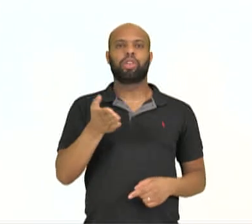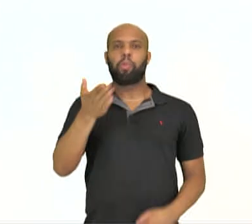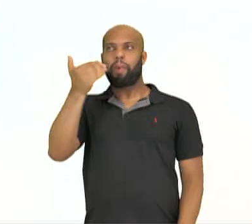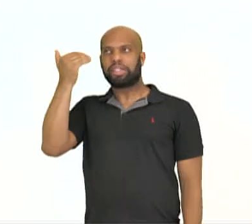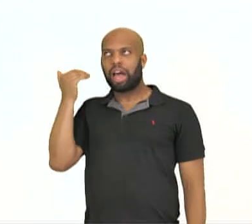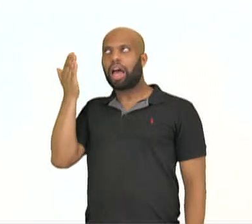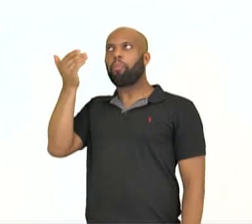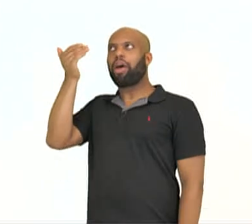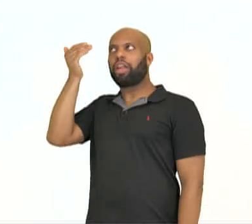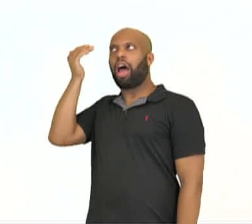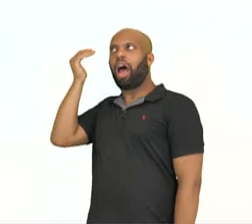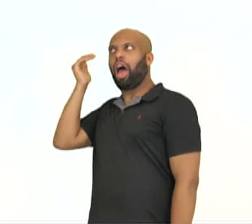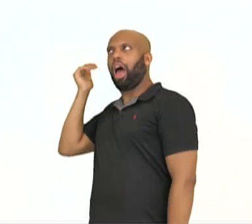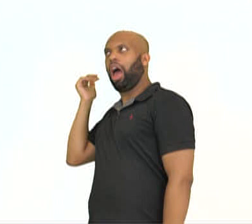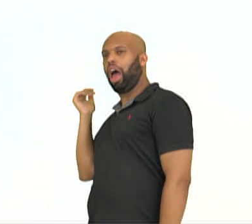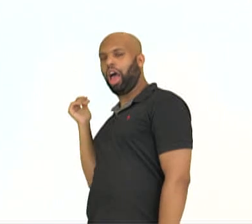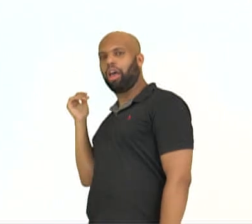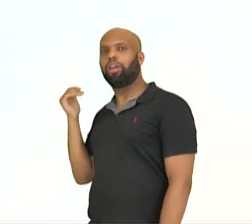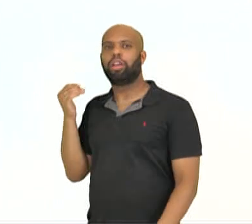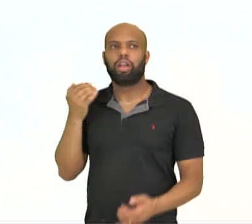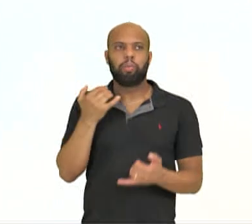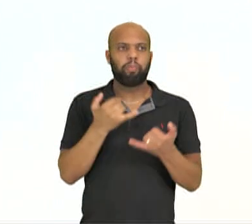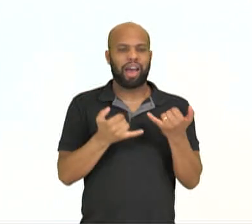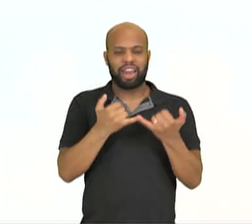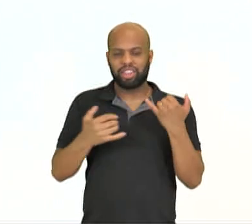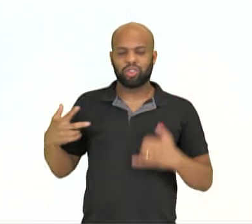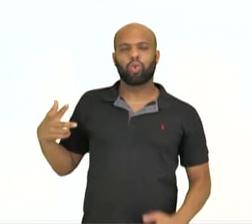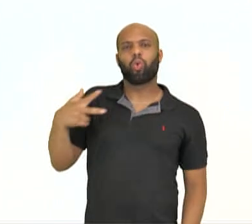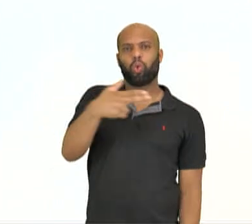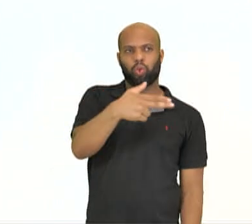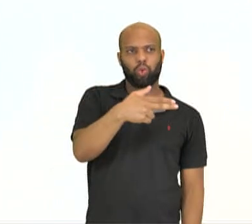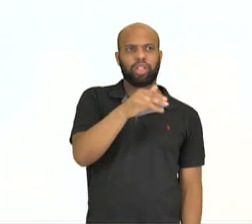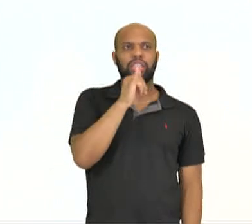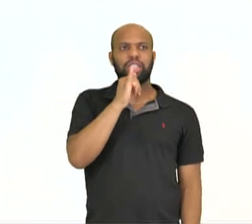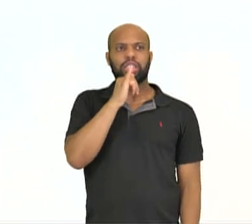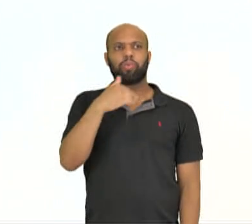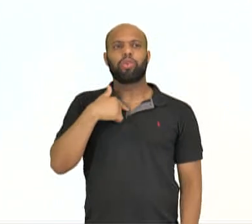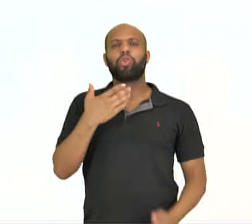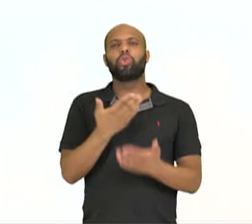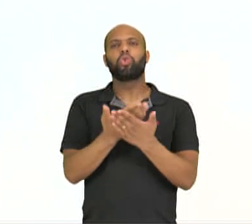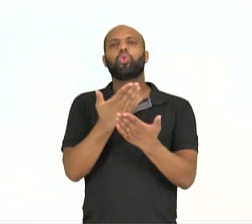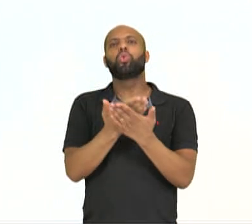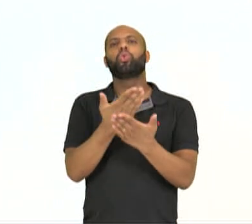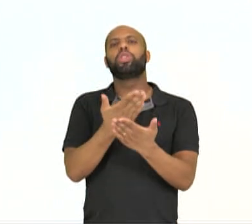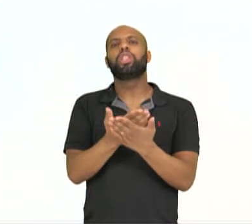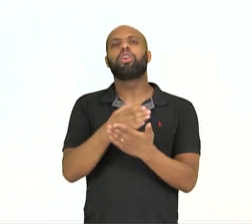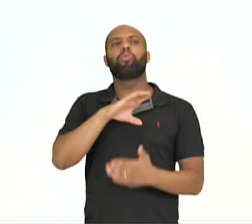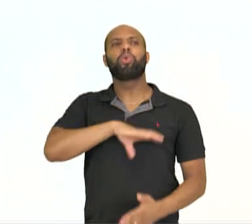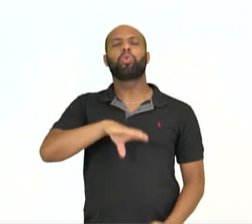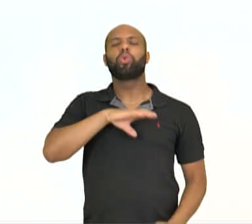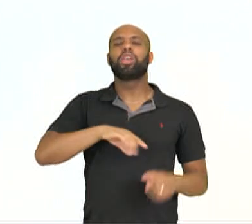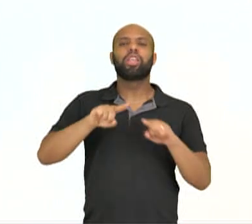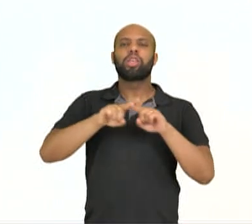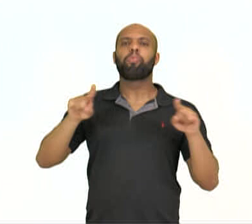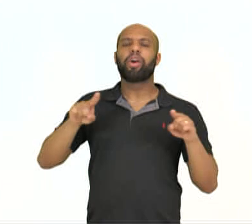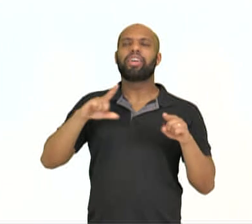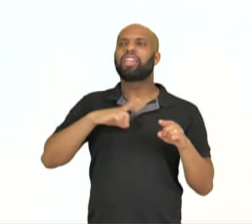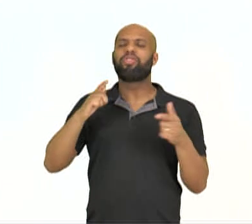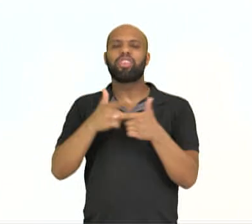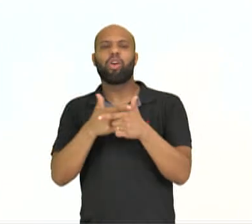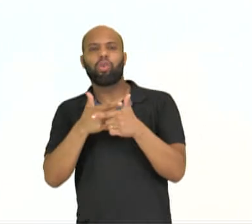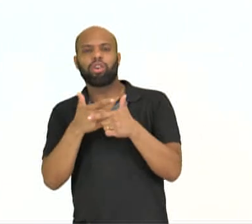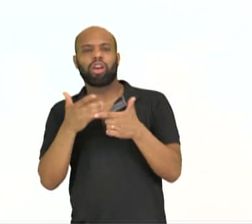intervalo de tempo. Normalmente parece alguma coisa que foi interrompida. Tipo, eu estudava português quando a campainha tocou.